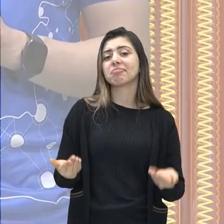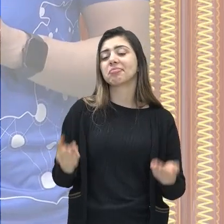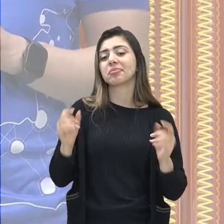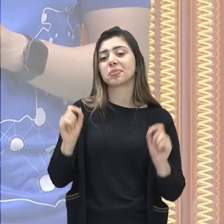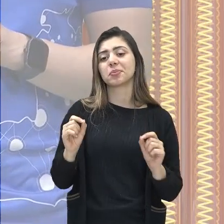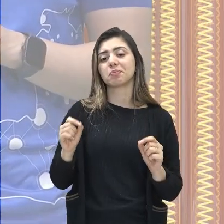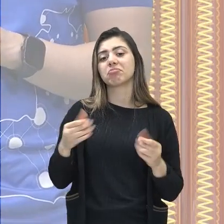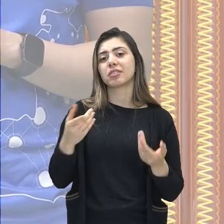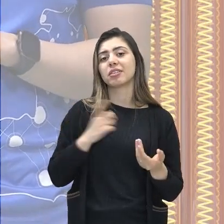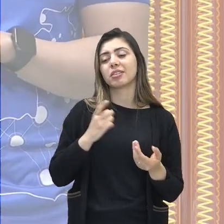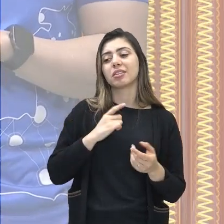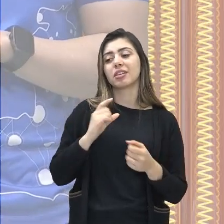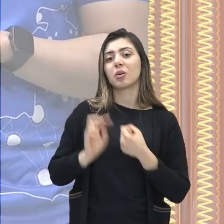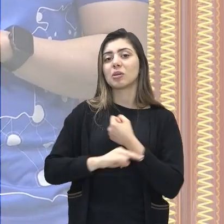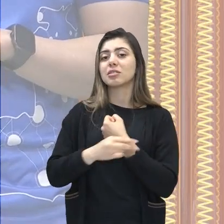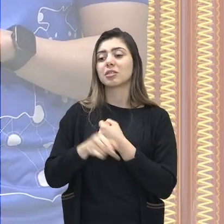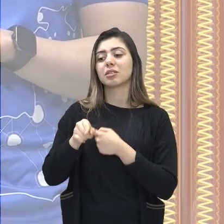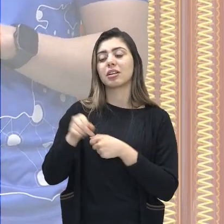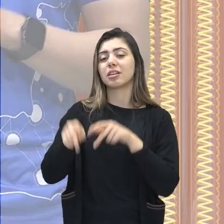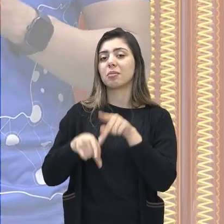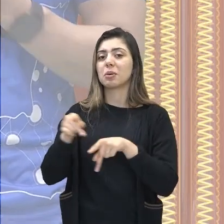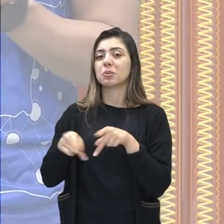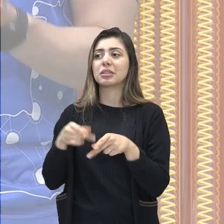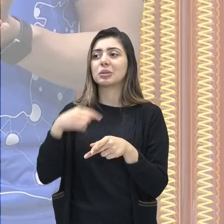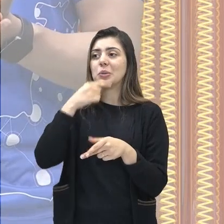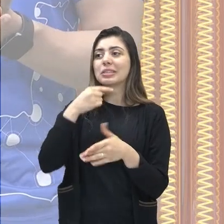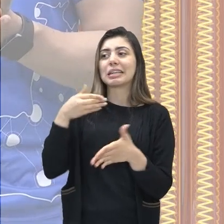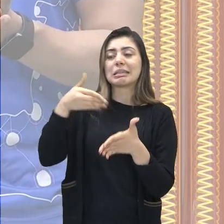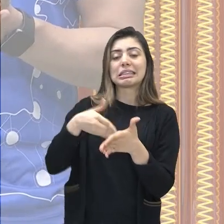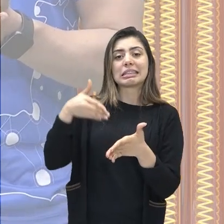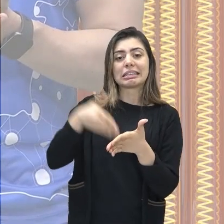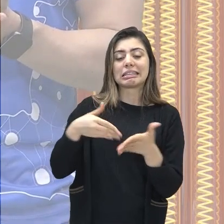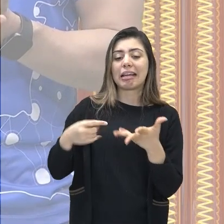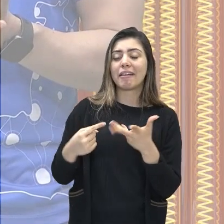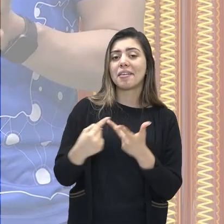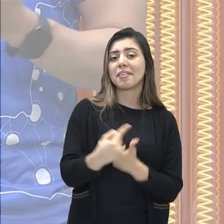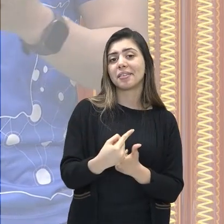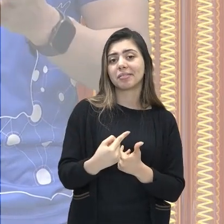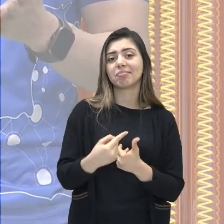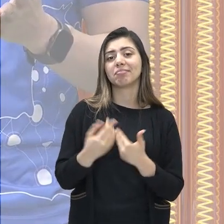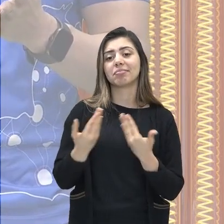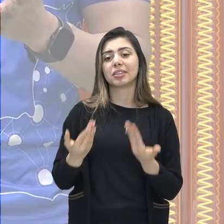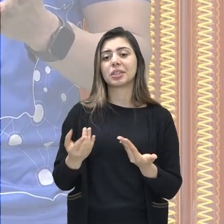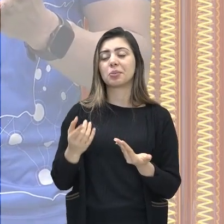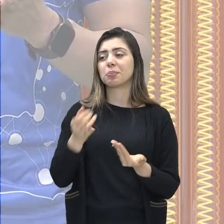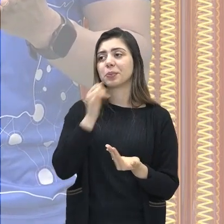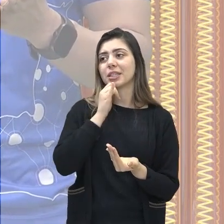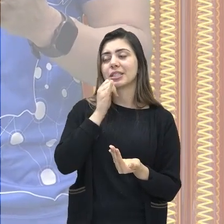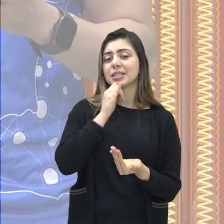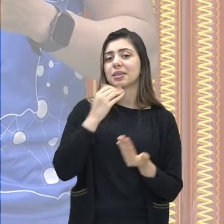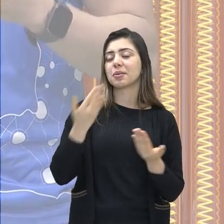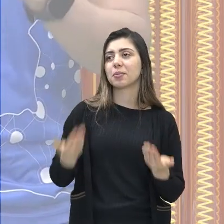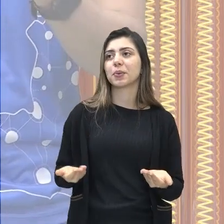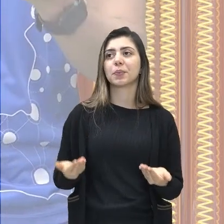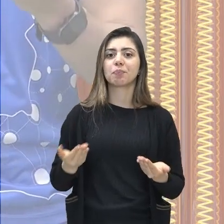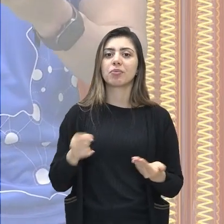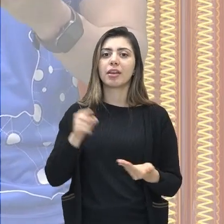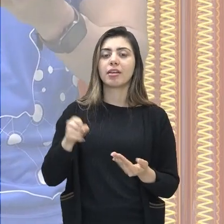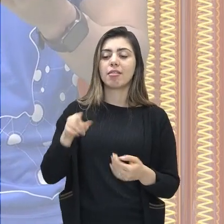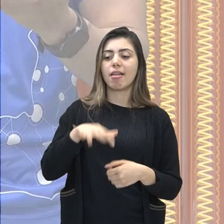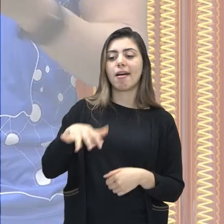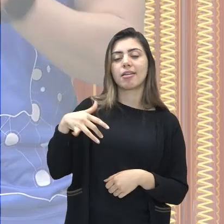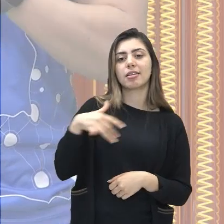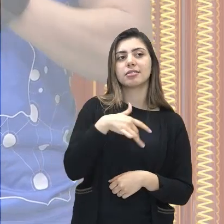isso impõe a essa população uma série de limitações. E essas limitações, elas vão desde o acesso a, por exemplo, a saúde,